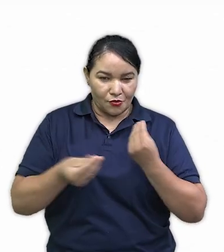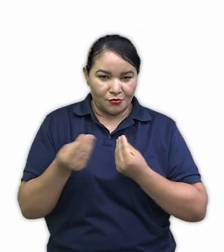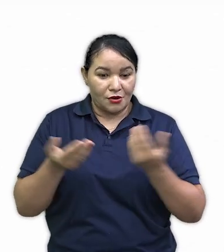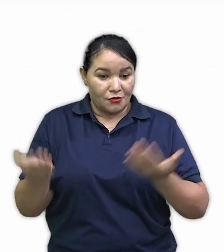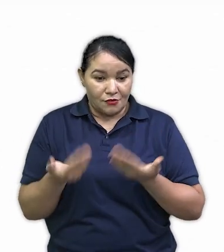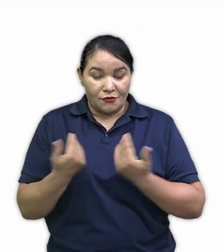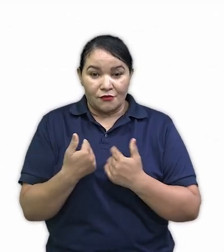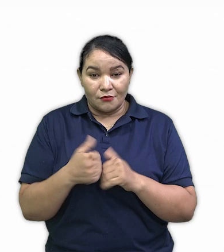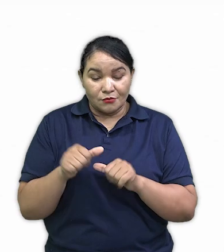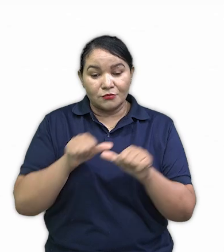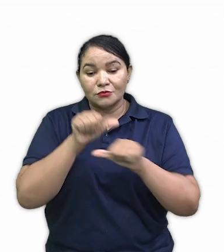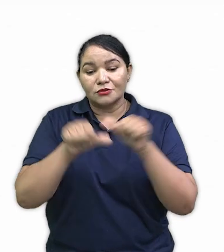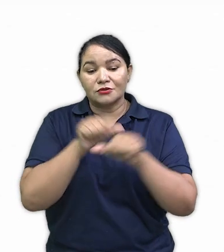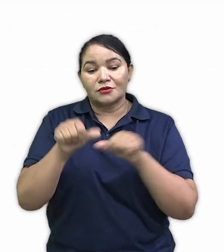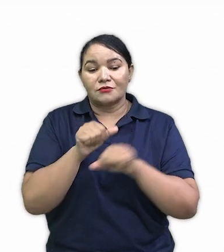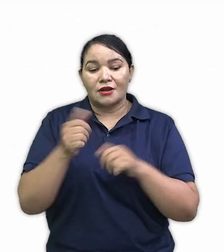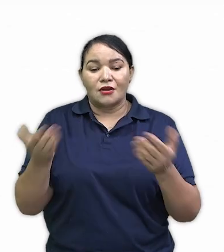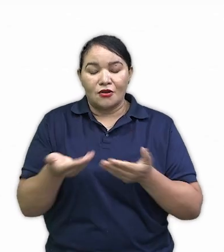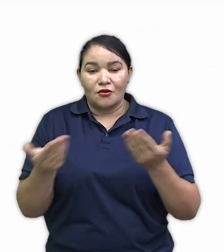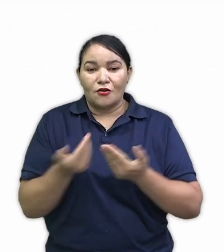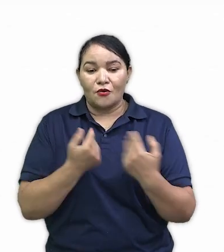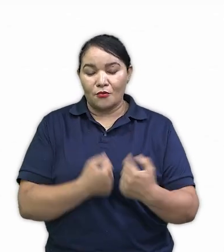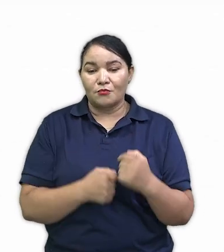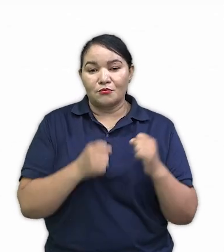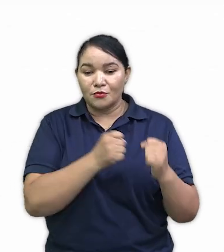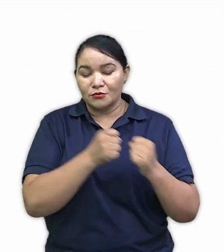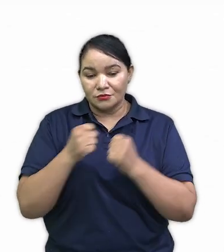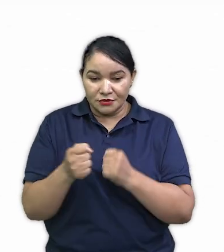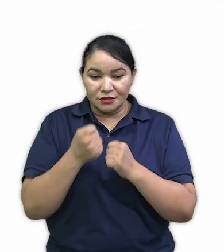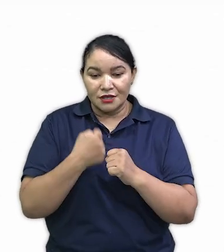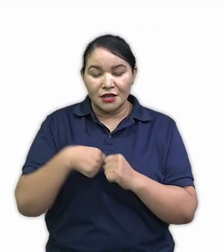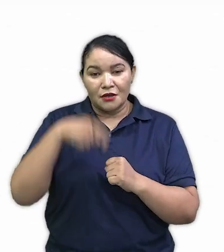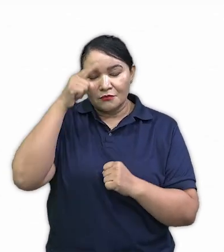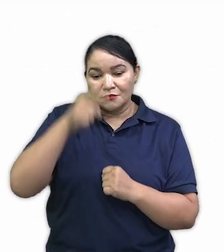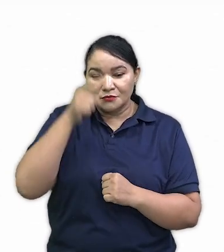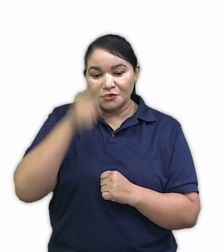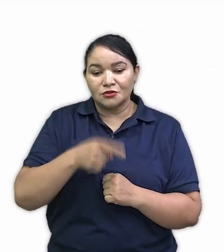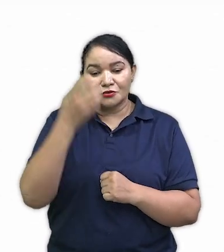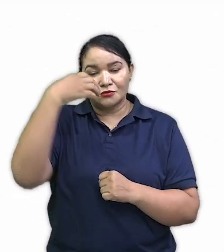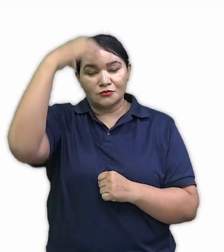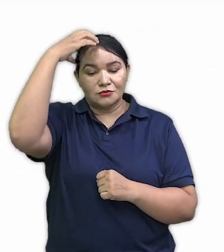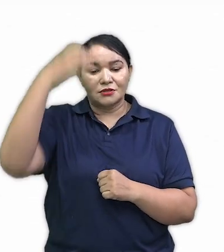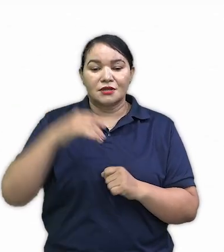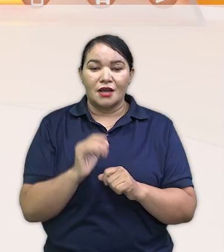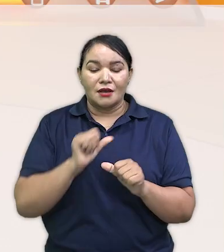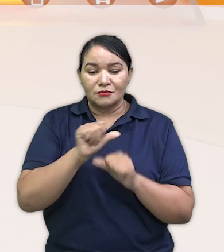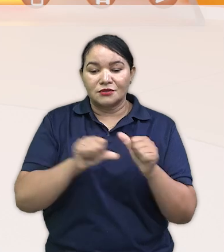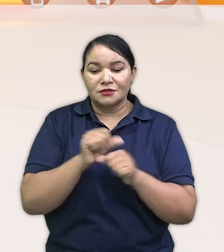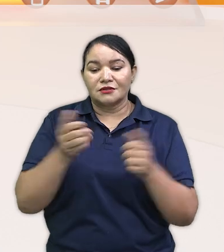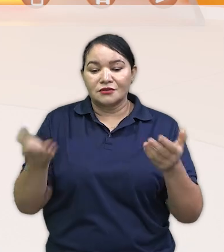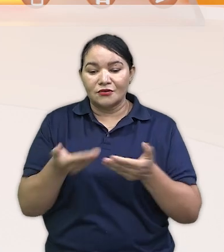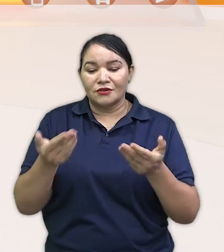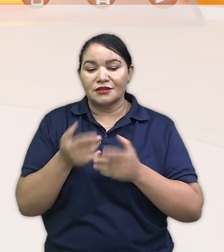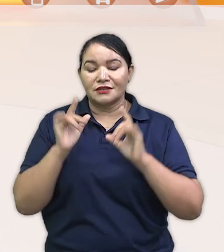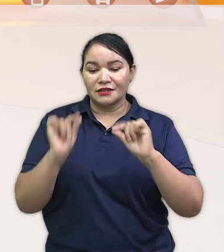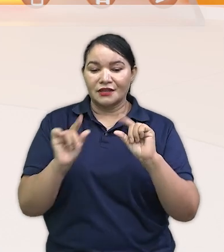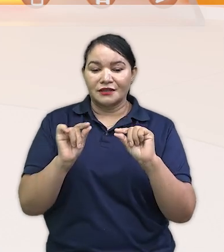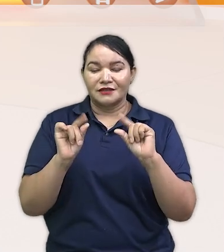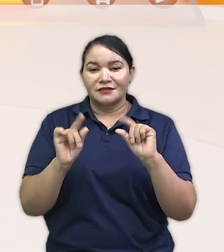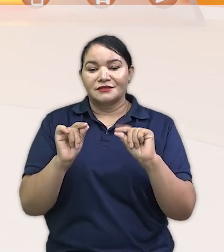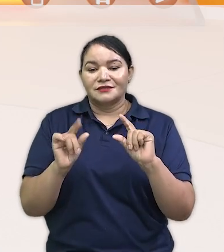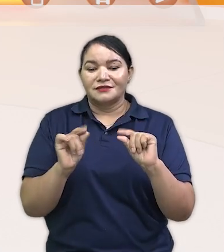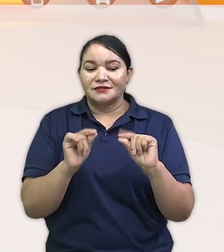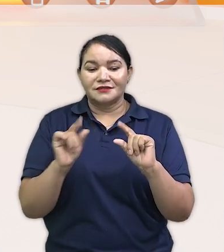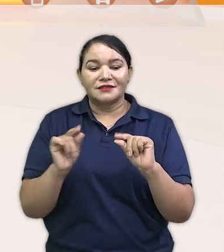saímos de um poder despótico para um poder de consenso aqui no Brasil. Vamos ver? Cadê? Eu quero ver se o... Quem é que vem